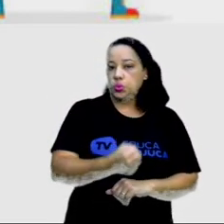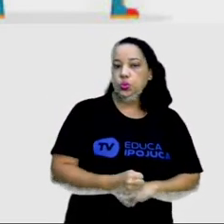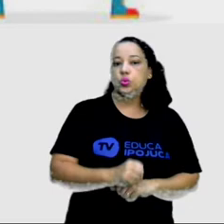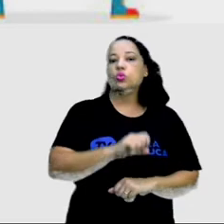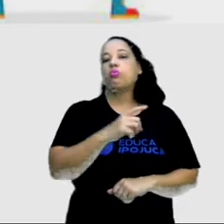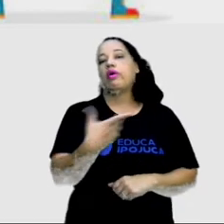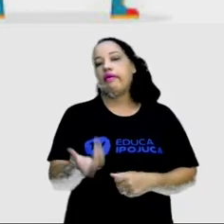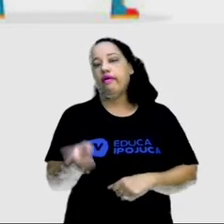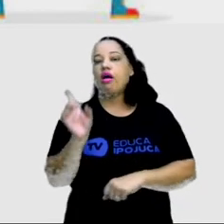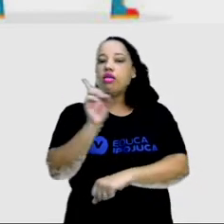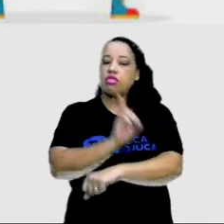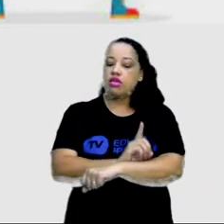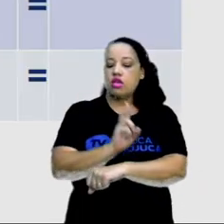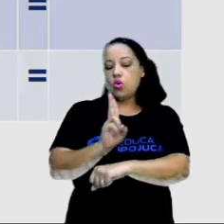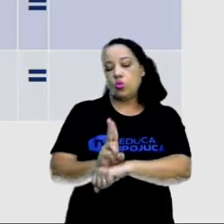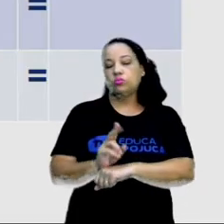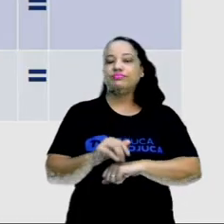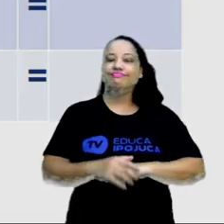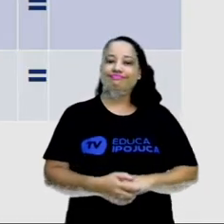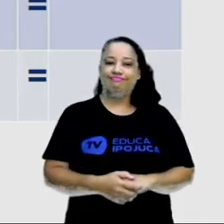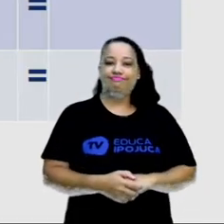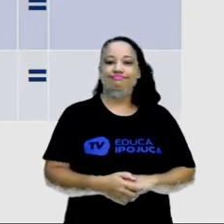processo do que é dezena e unidade.